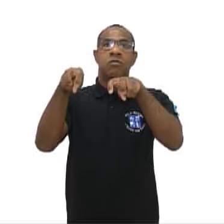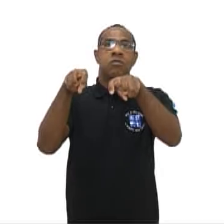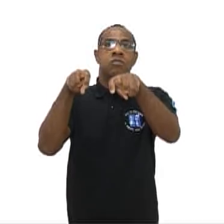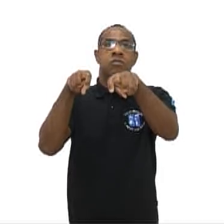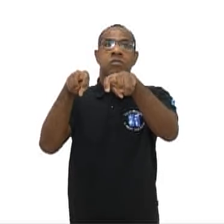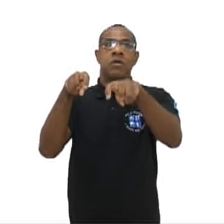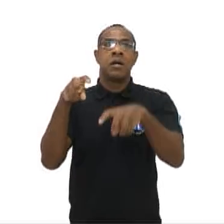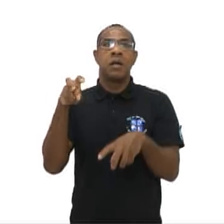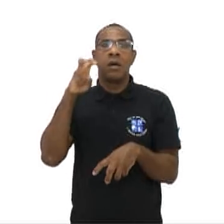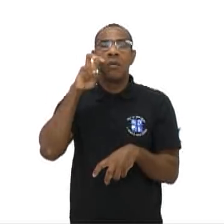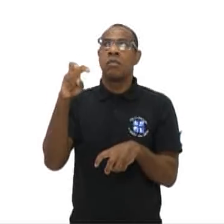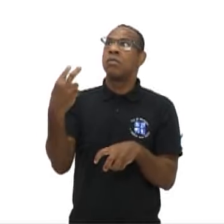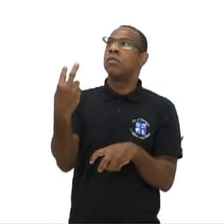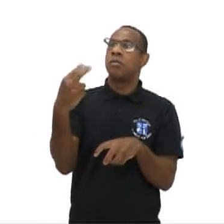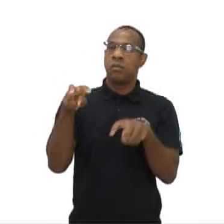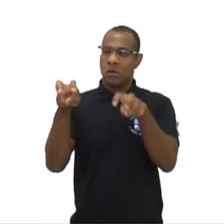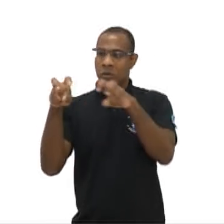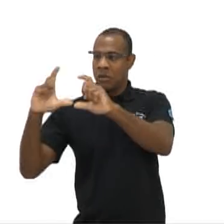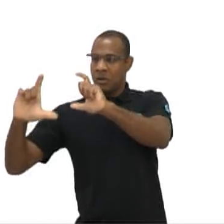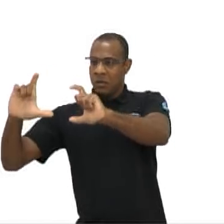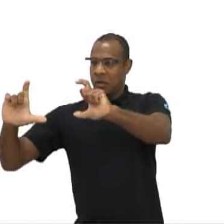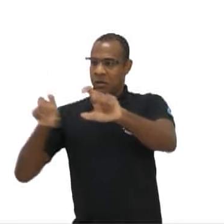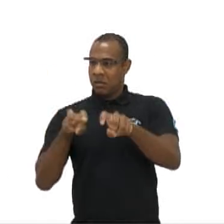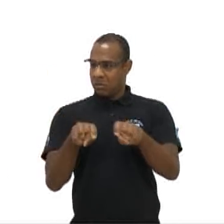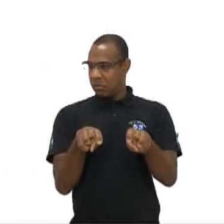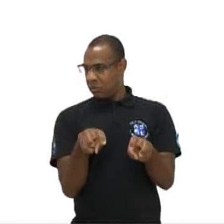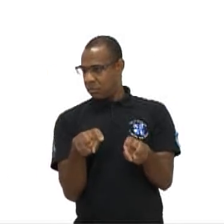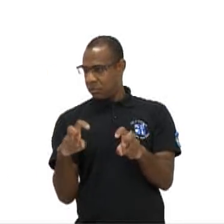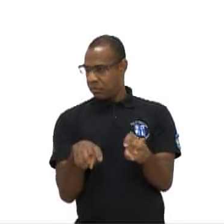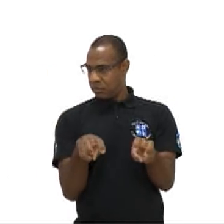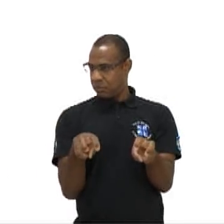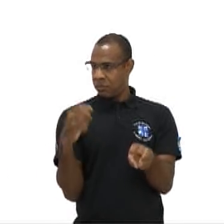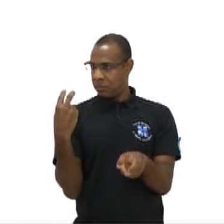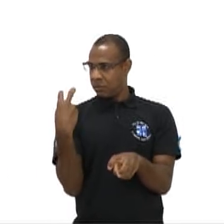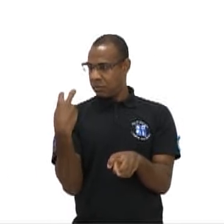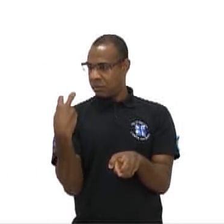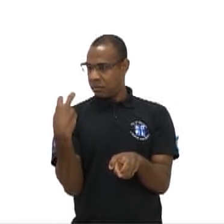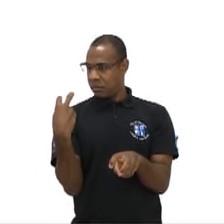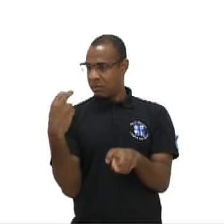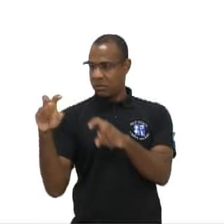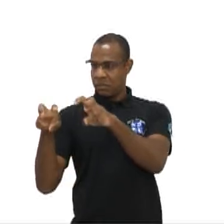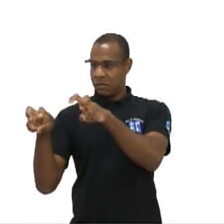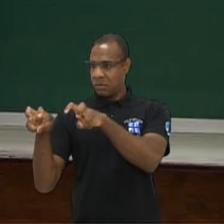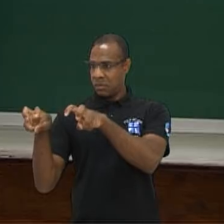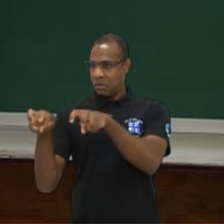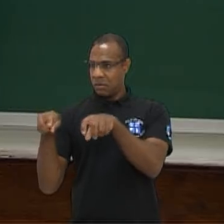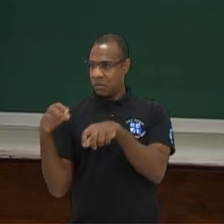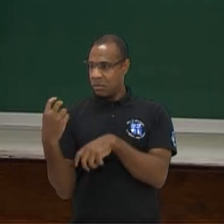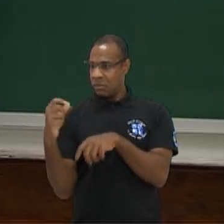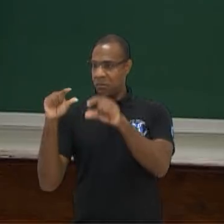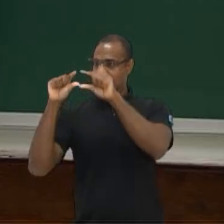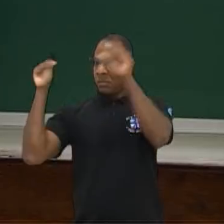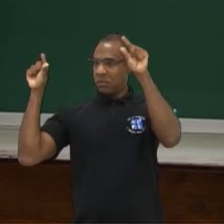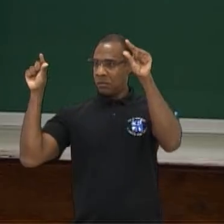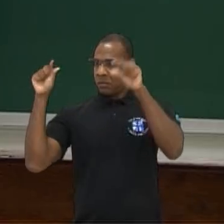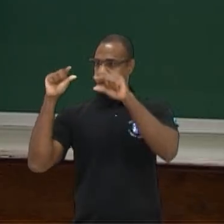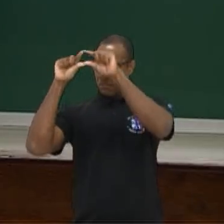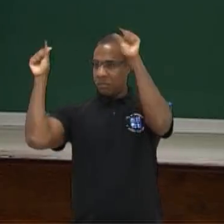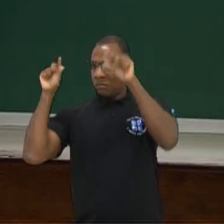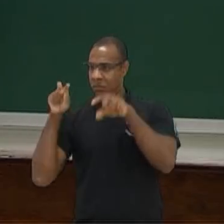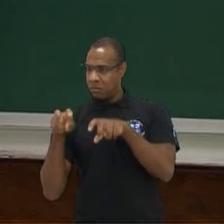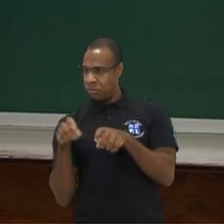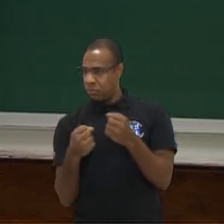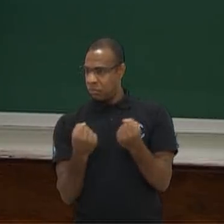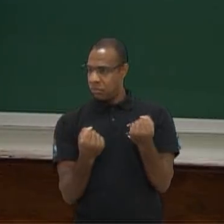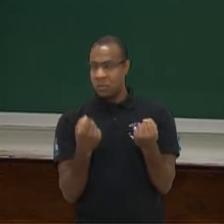simplesmente pega e olha pelo retrovisor, ele vai ter essa característica enantioforma. O que acontece? Aí